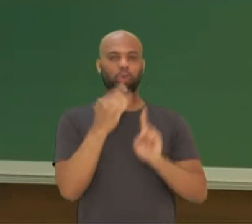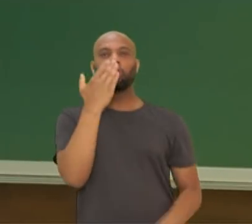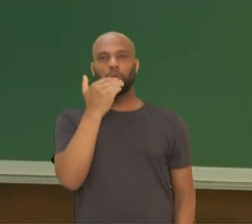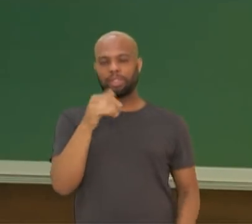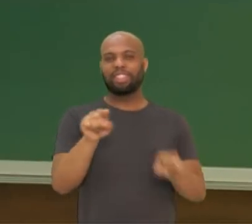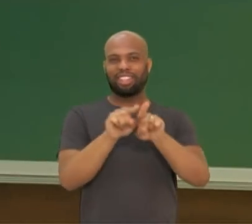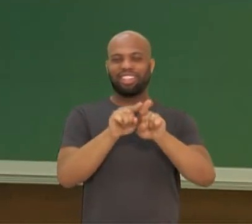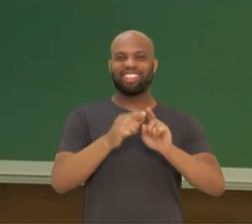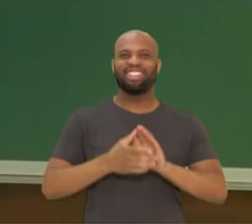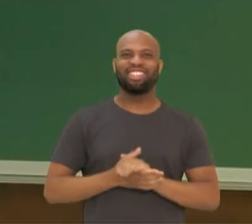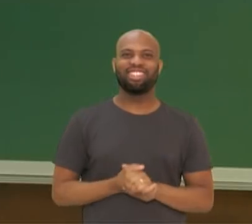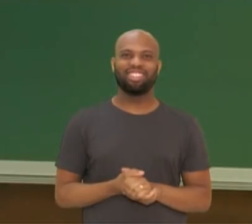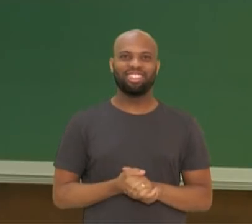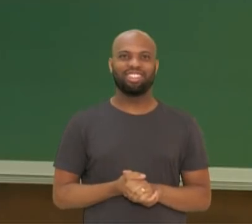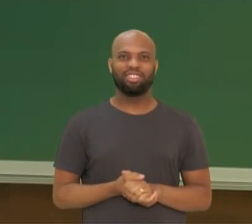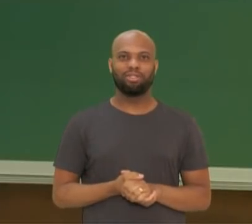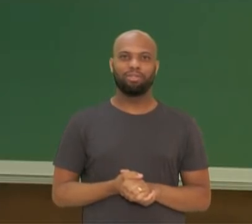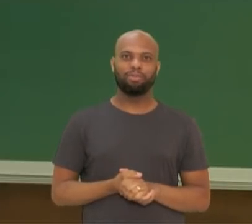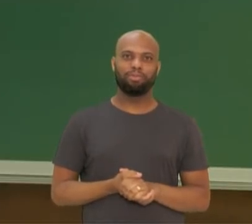alimento.